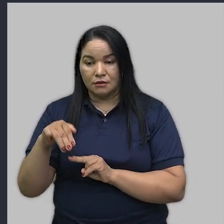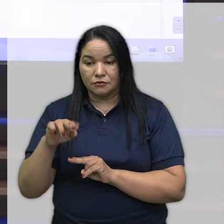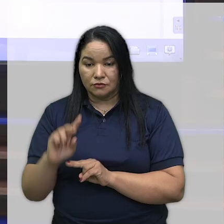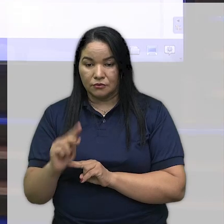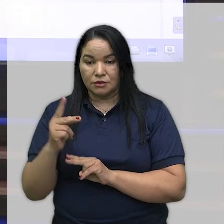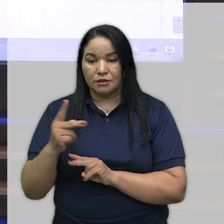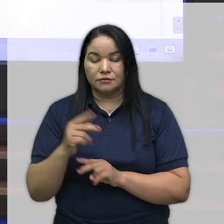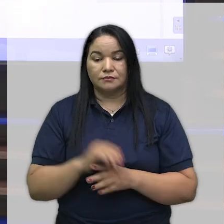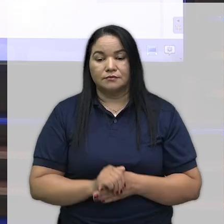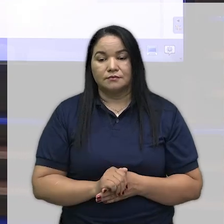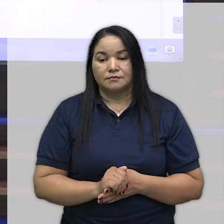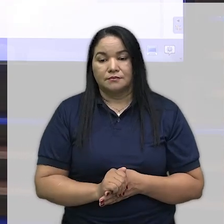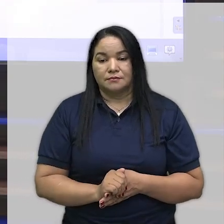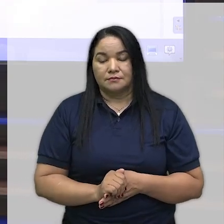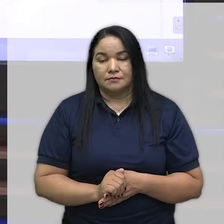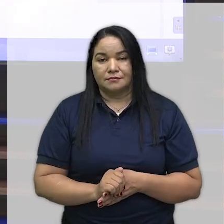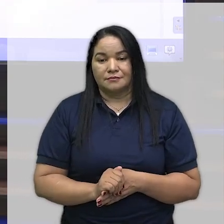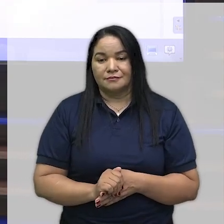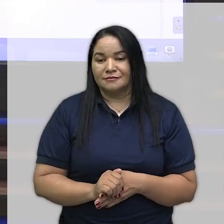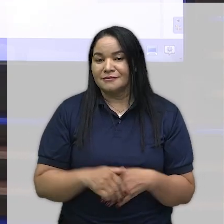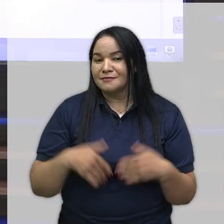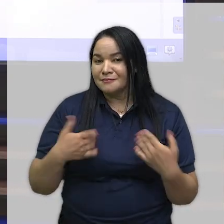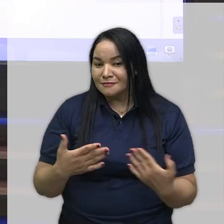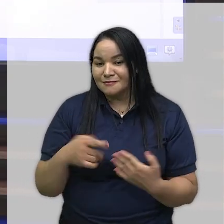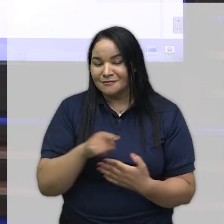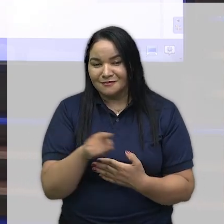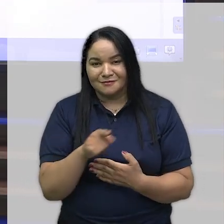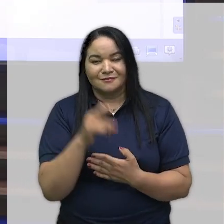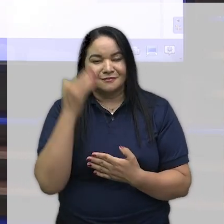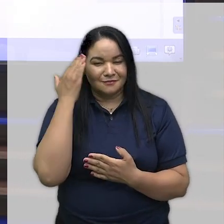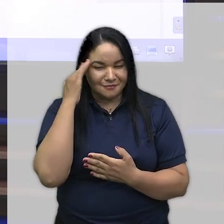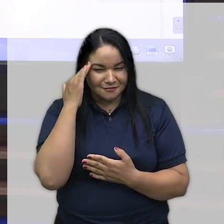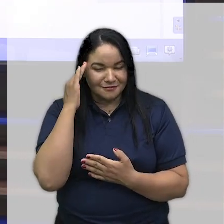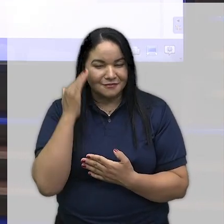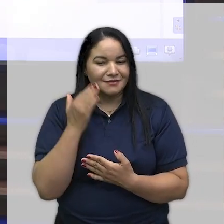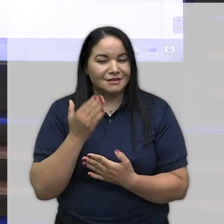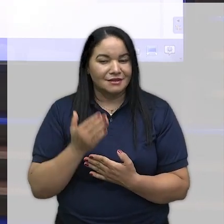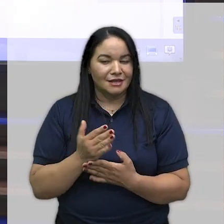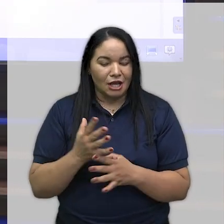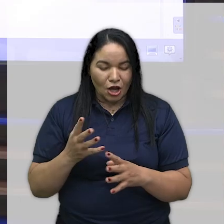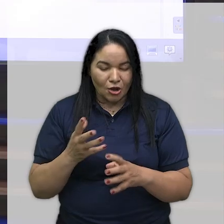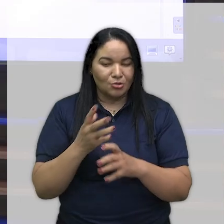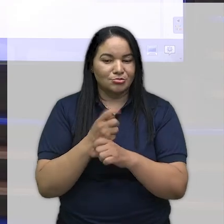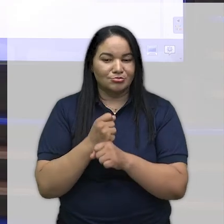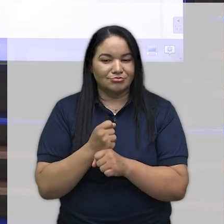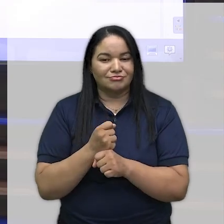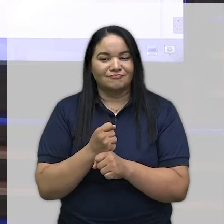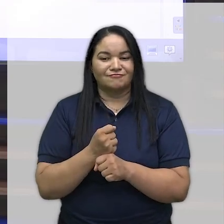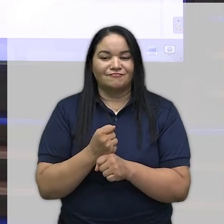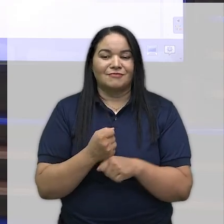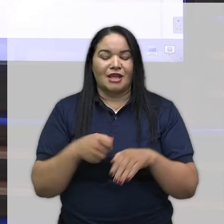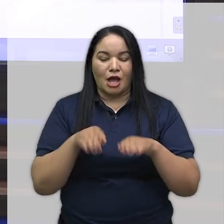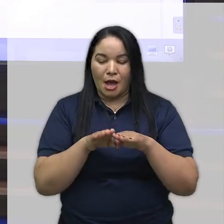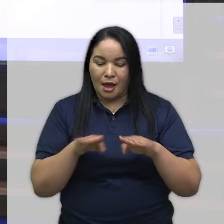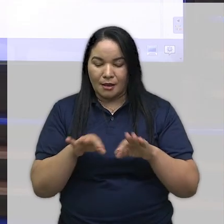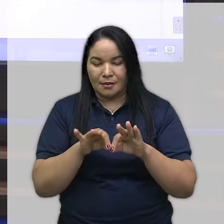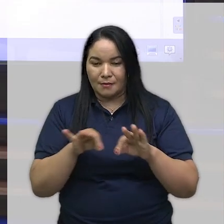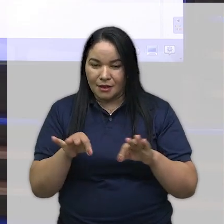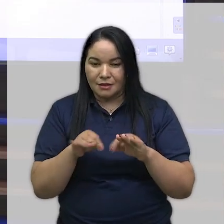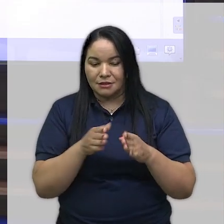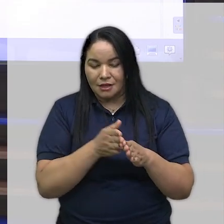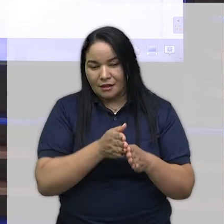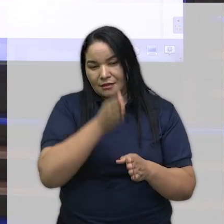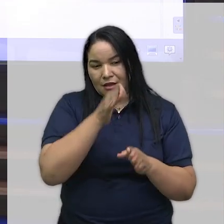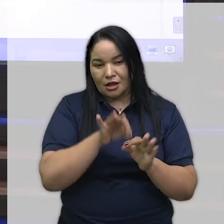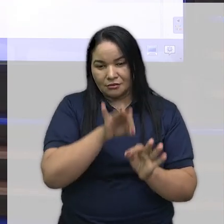quadrados. E aí, conseguiram entender como é que funciona para calcular ali a área da base, a área